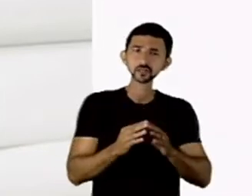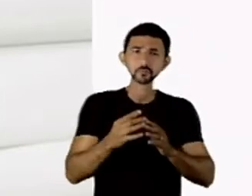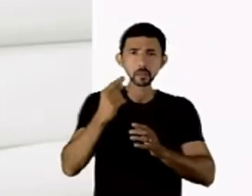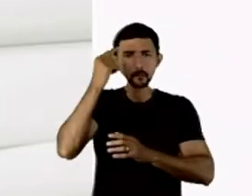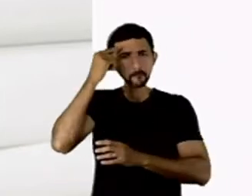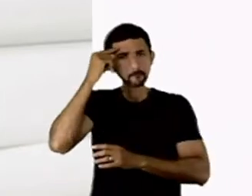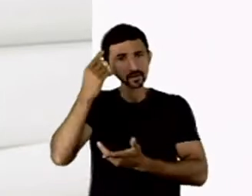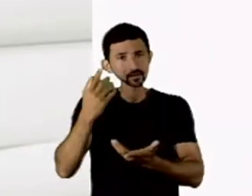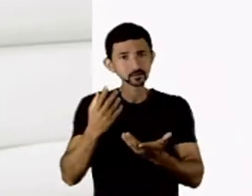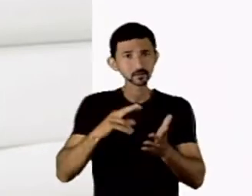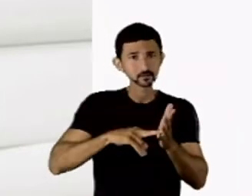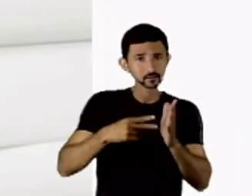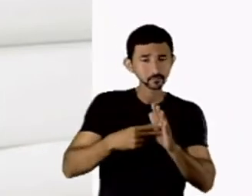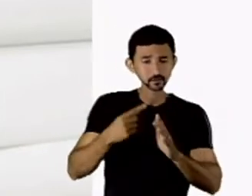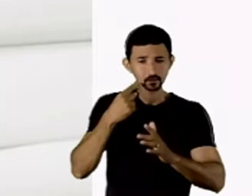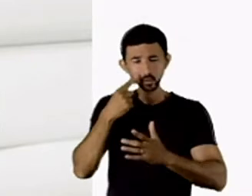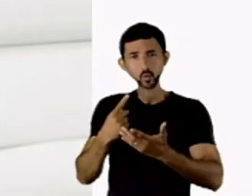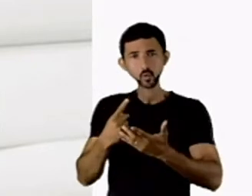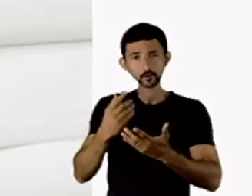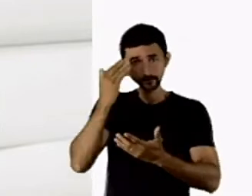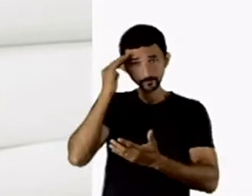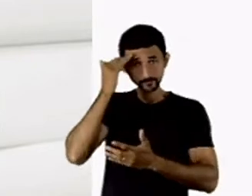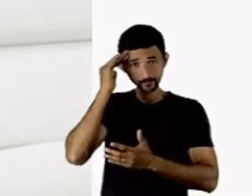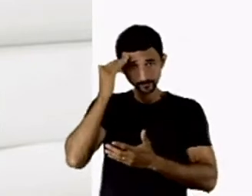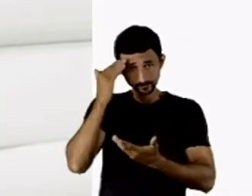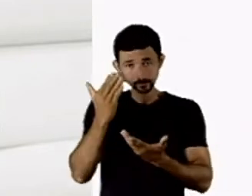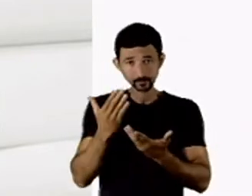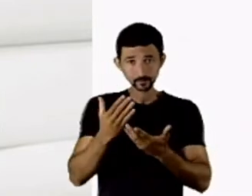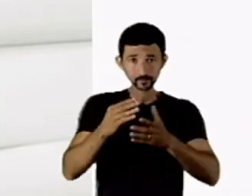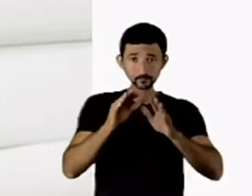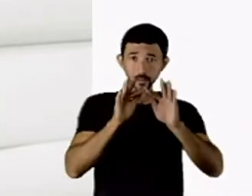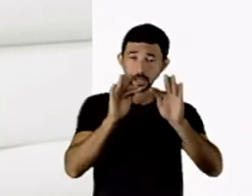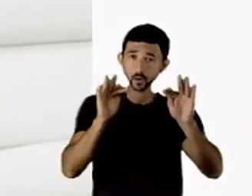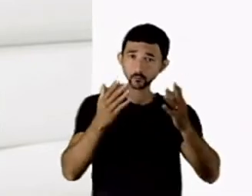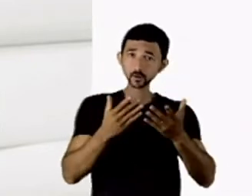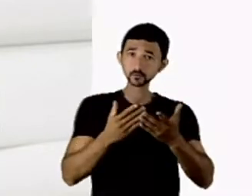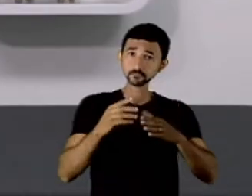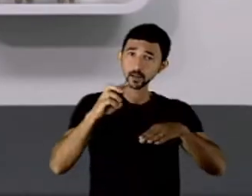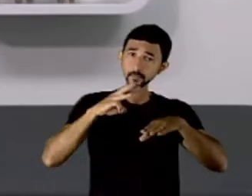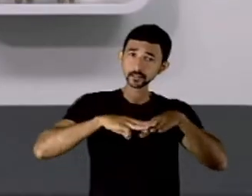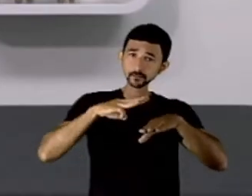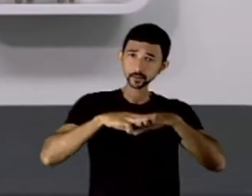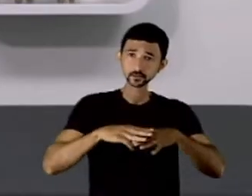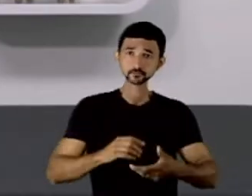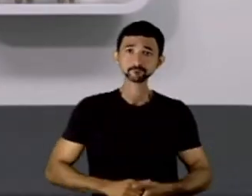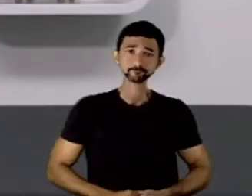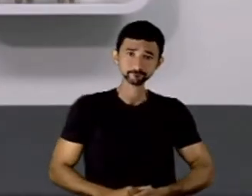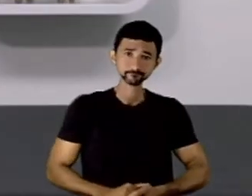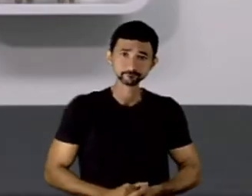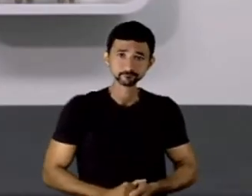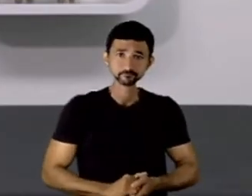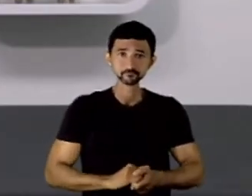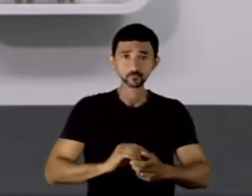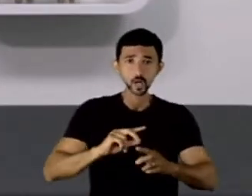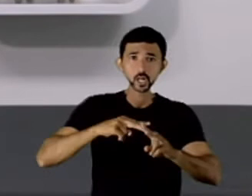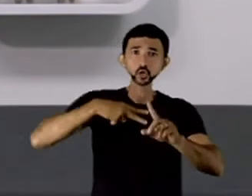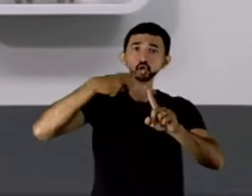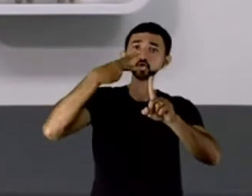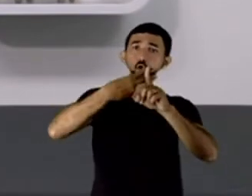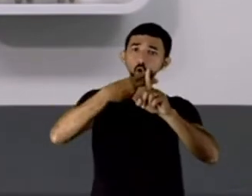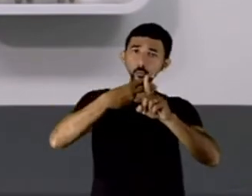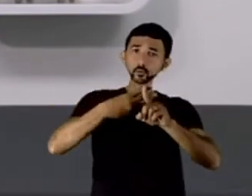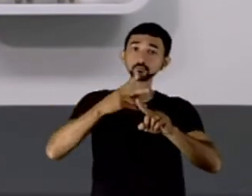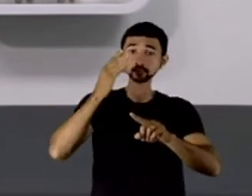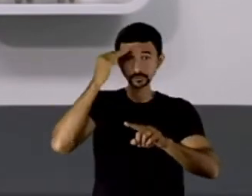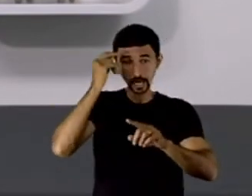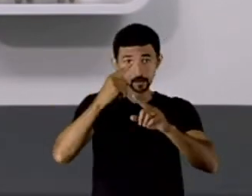a tua interpretação e a tua tradução para a matemática. Quando se fala de dobro, você já sabe